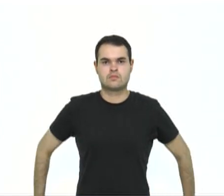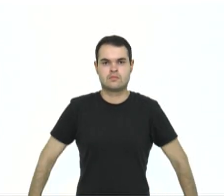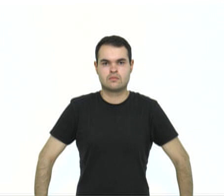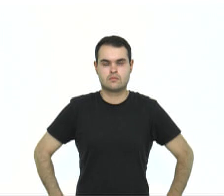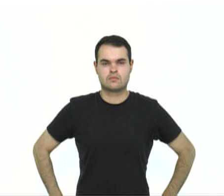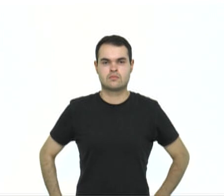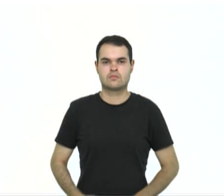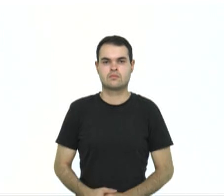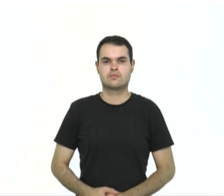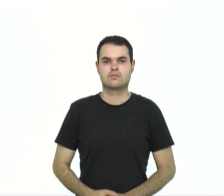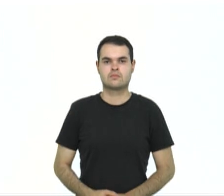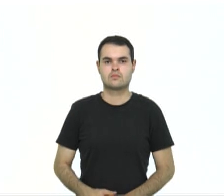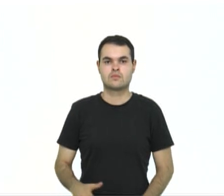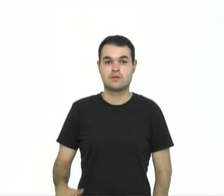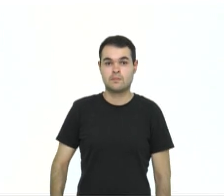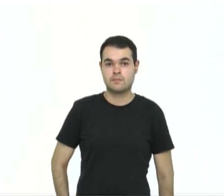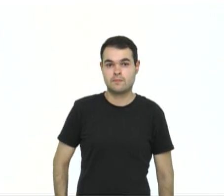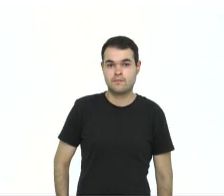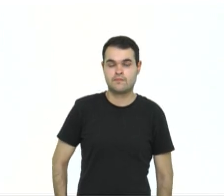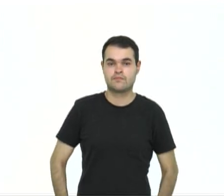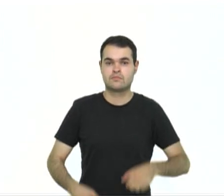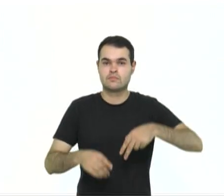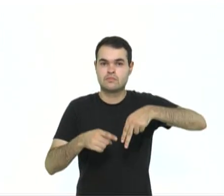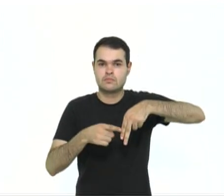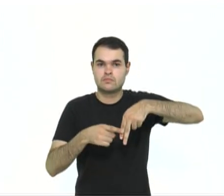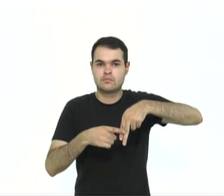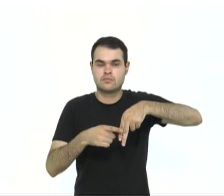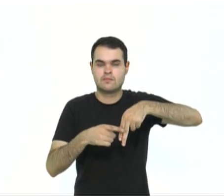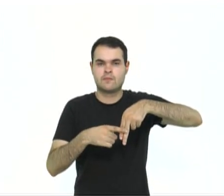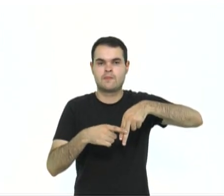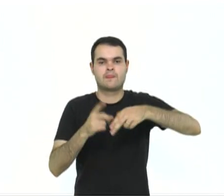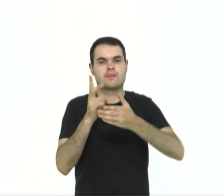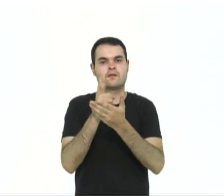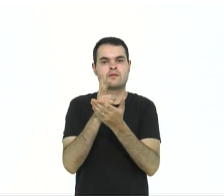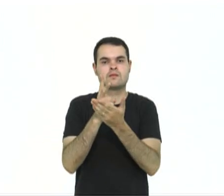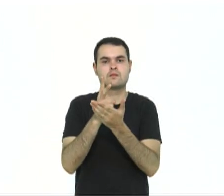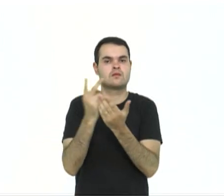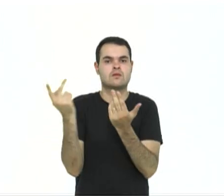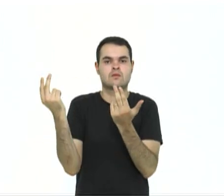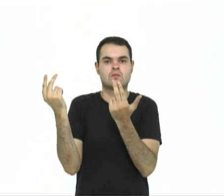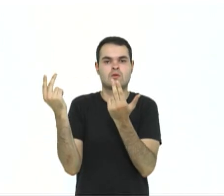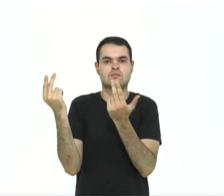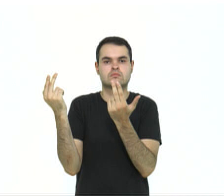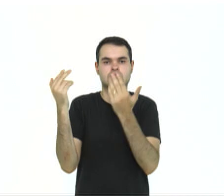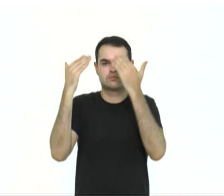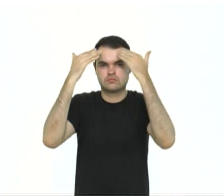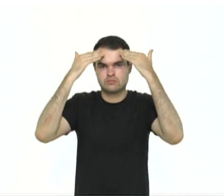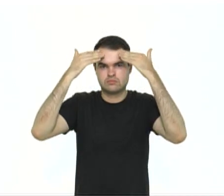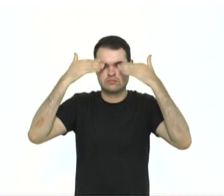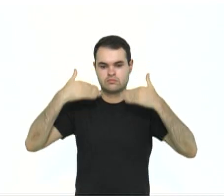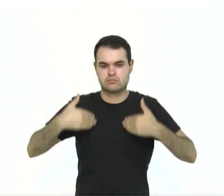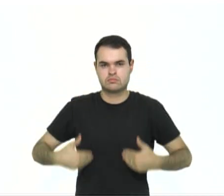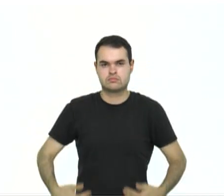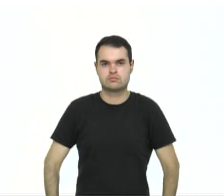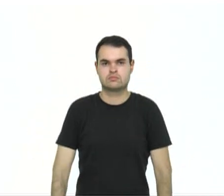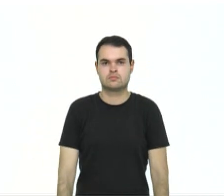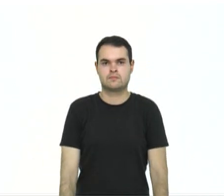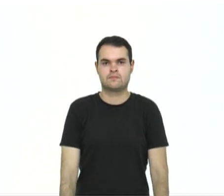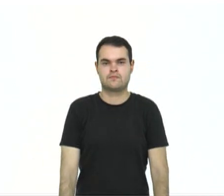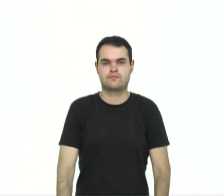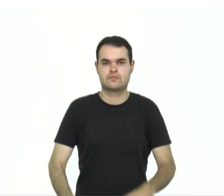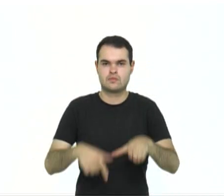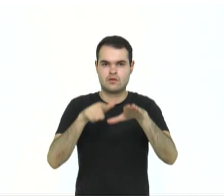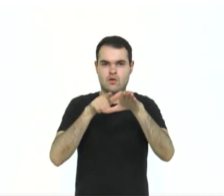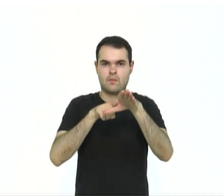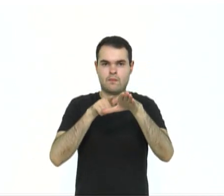E a perna. Sempre assim, a perna ela tem o mesmo tamanho do resto do corpo, na proporção, né? O pé a